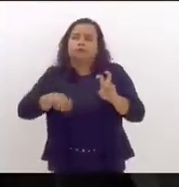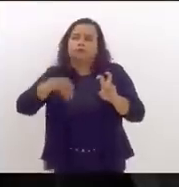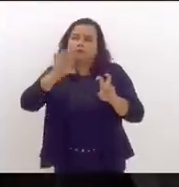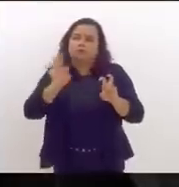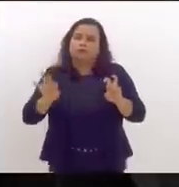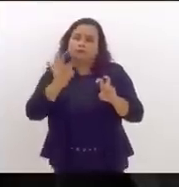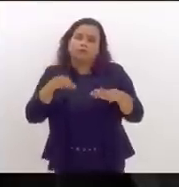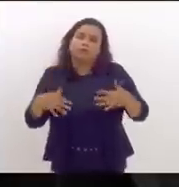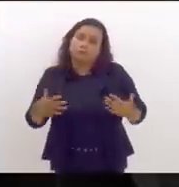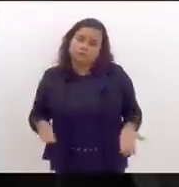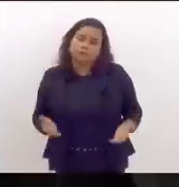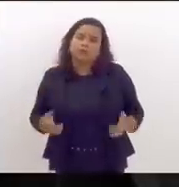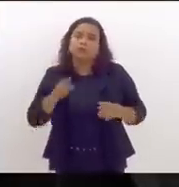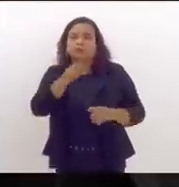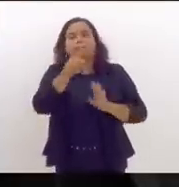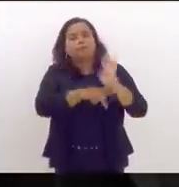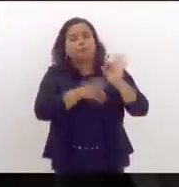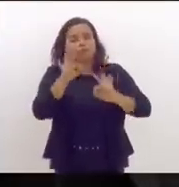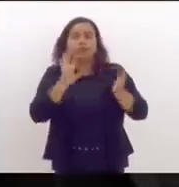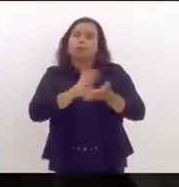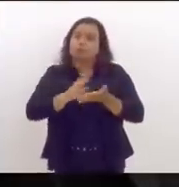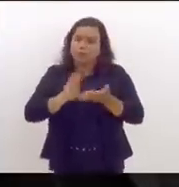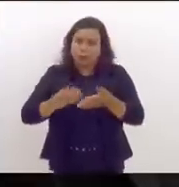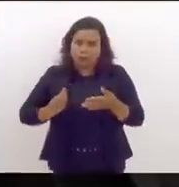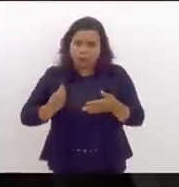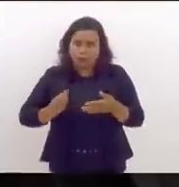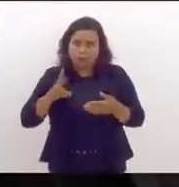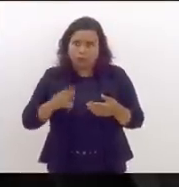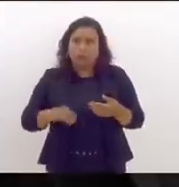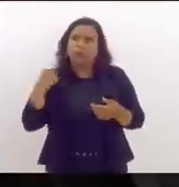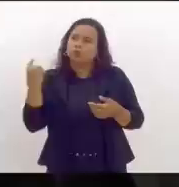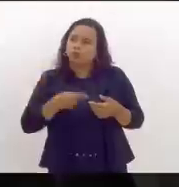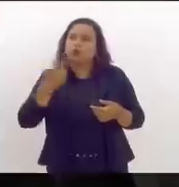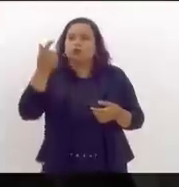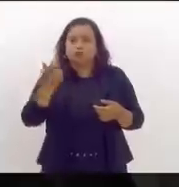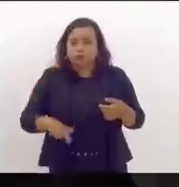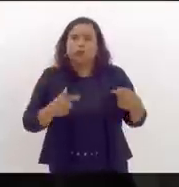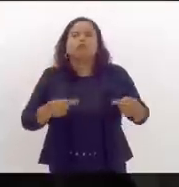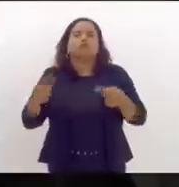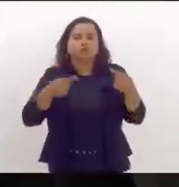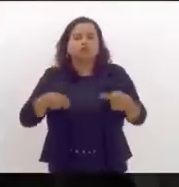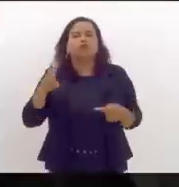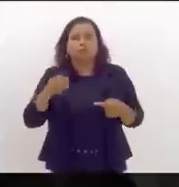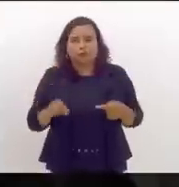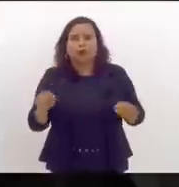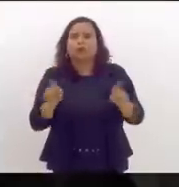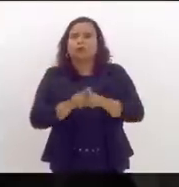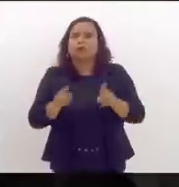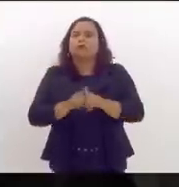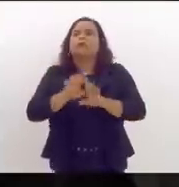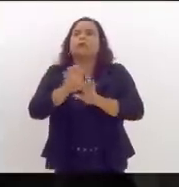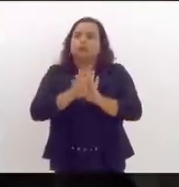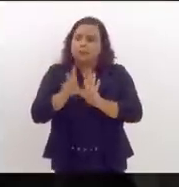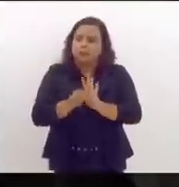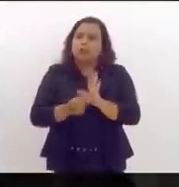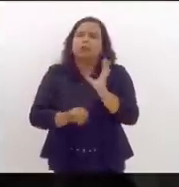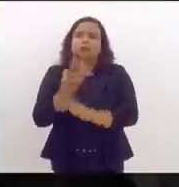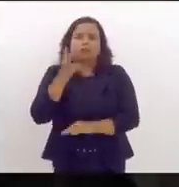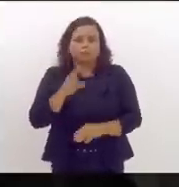5,9%. quando esse projeto Minha pauta Voltaremos a discutir a matéria emendaremos